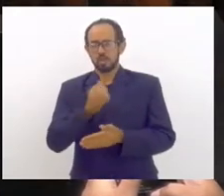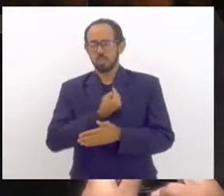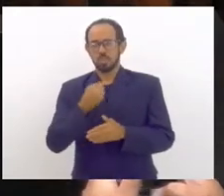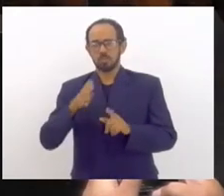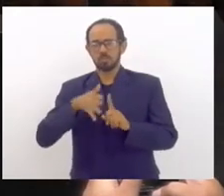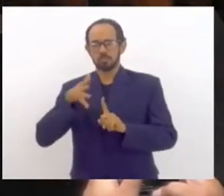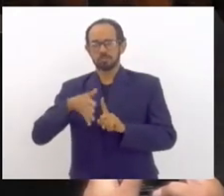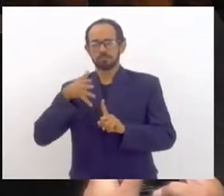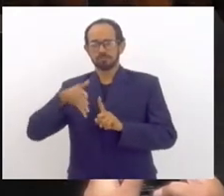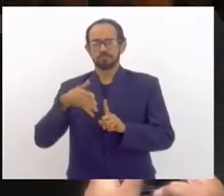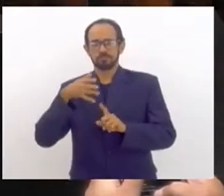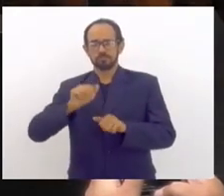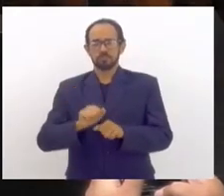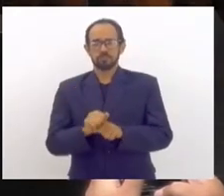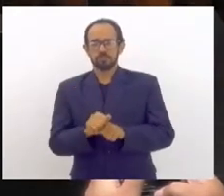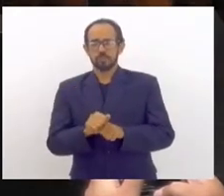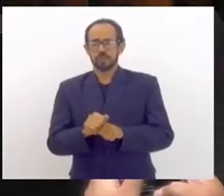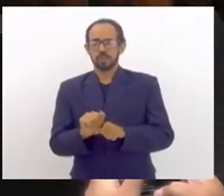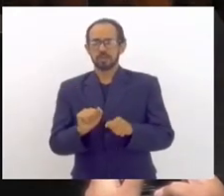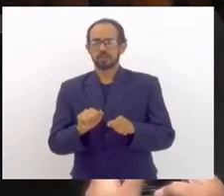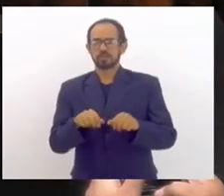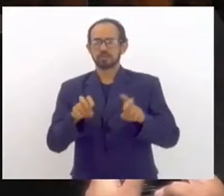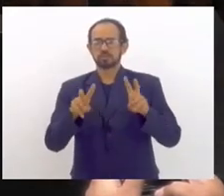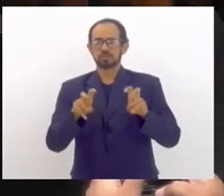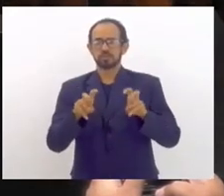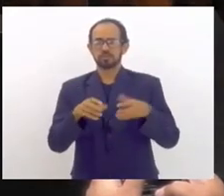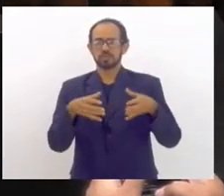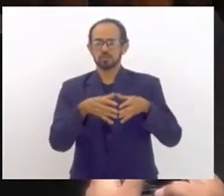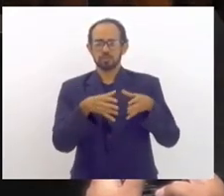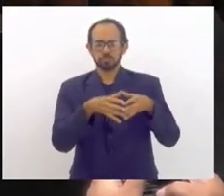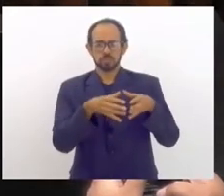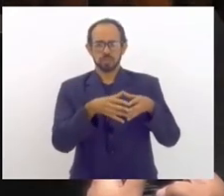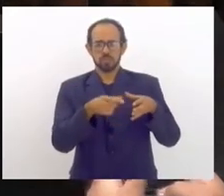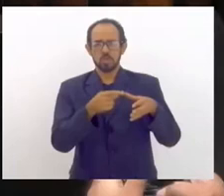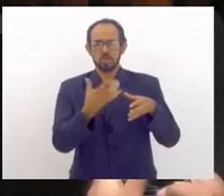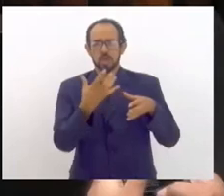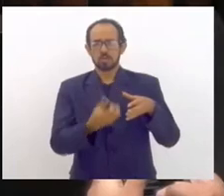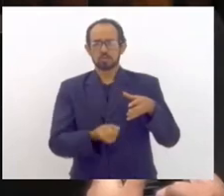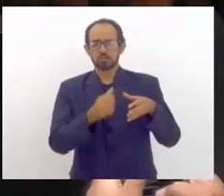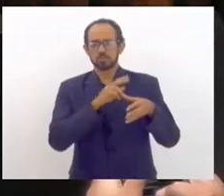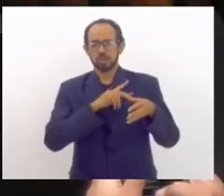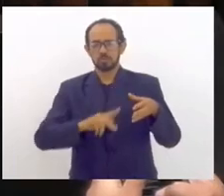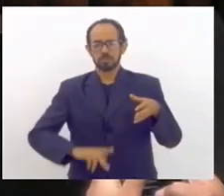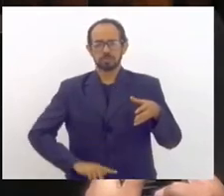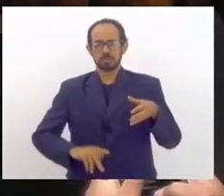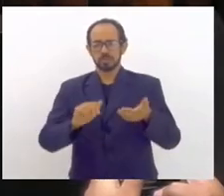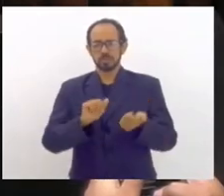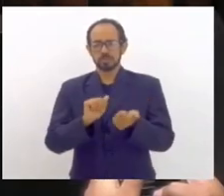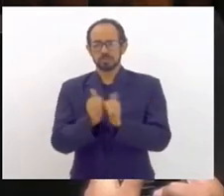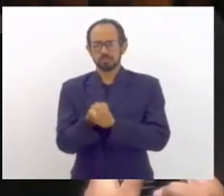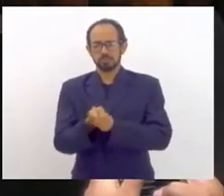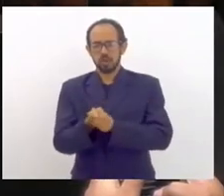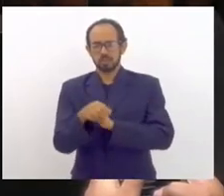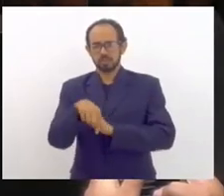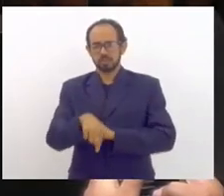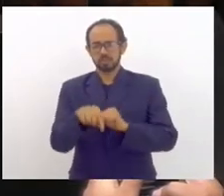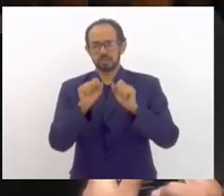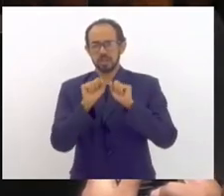falando sobre as comissões hoje que eu assumi a presidência da Comissão de Esporte aqui nessa